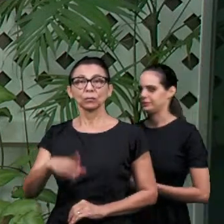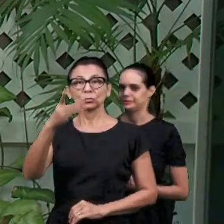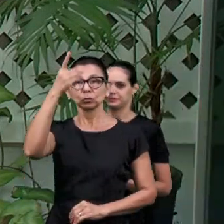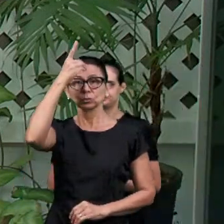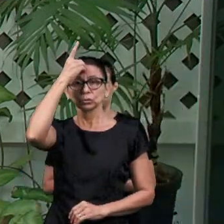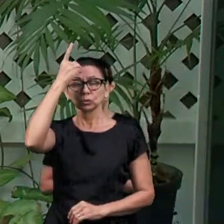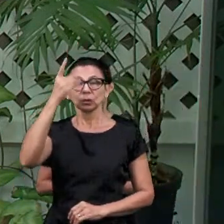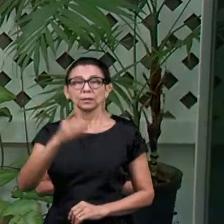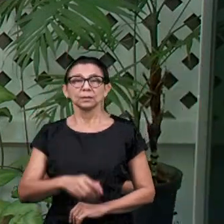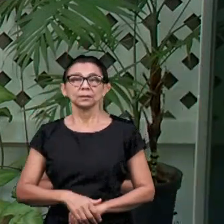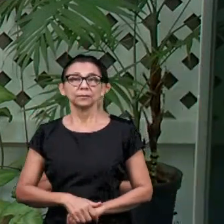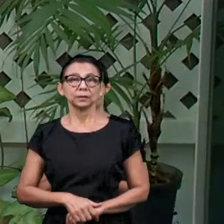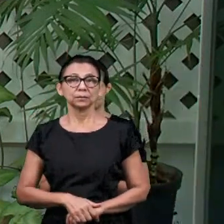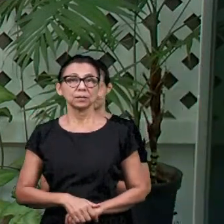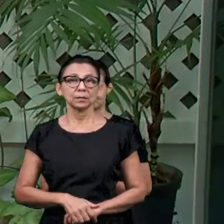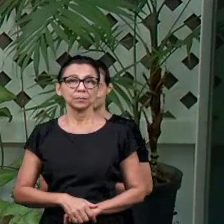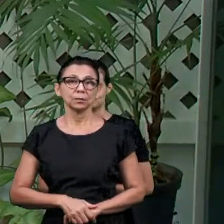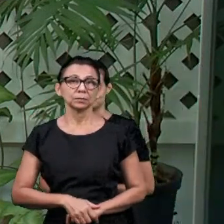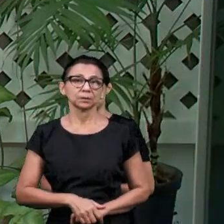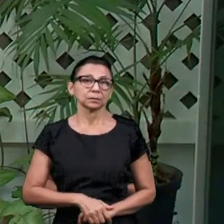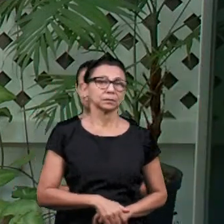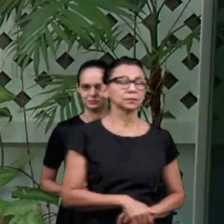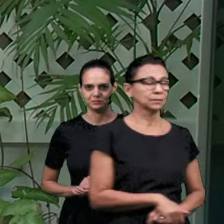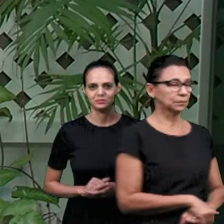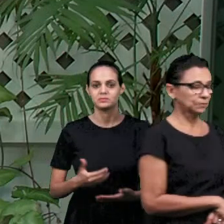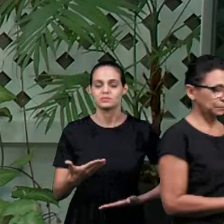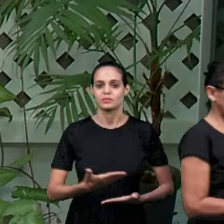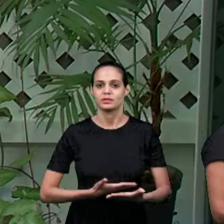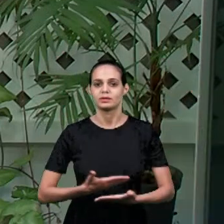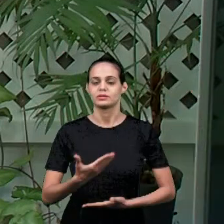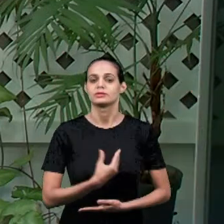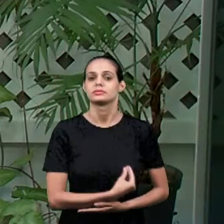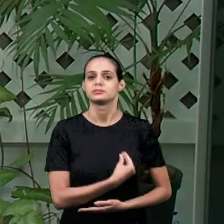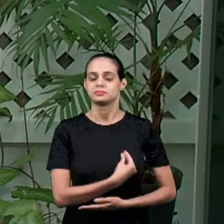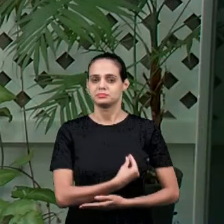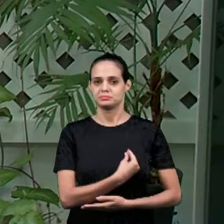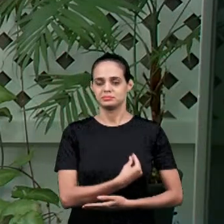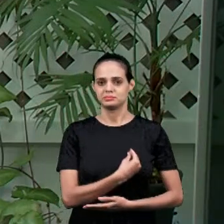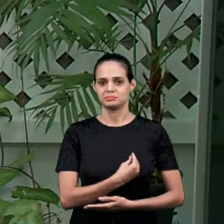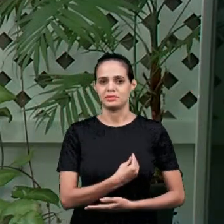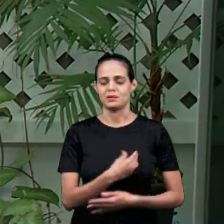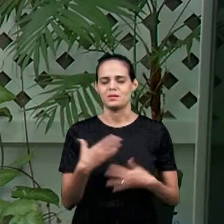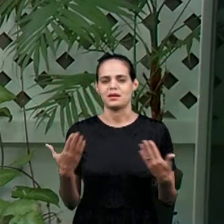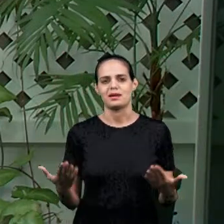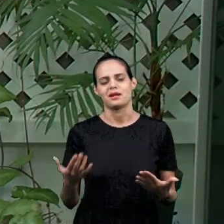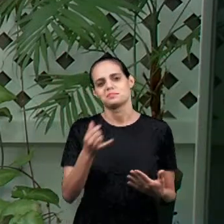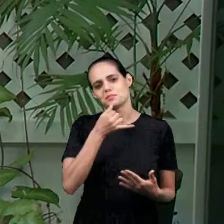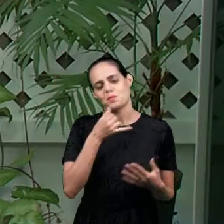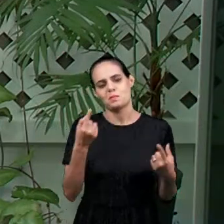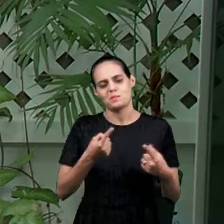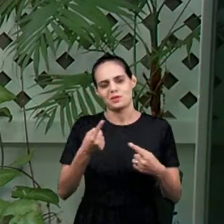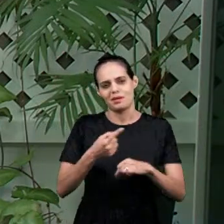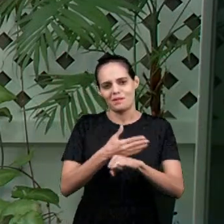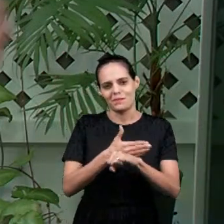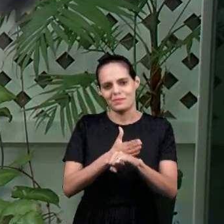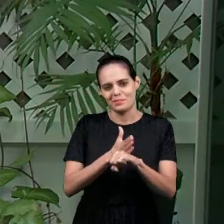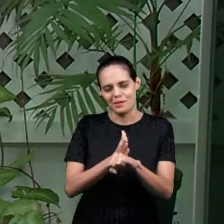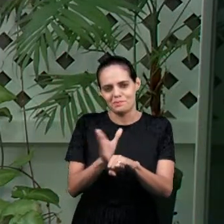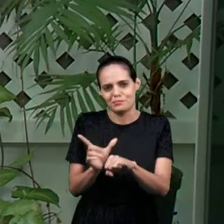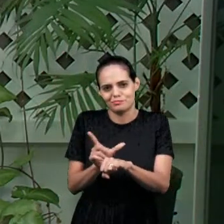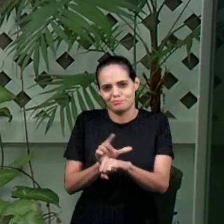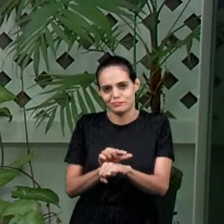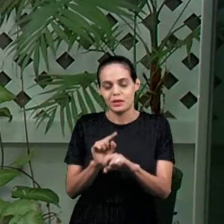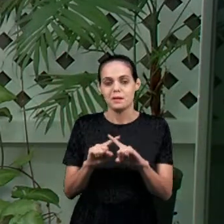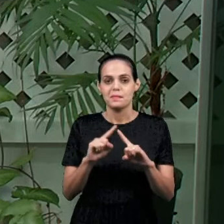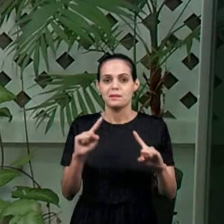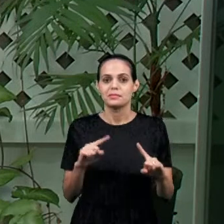de muitos irmãos. Experiências extraordinárias. É pena que o tempo é limitado, mas nós gostaríamos